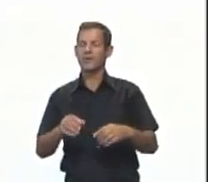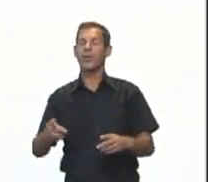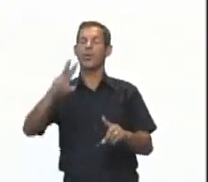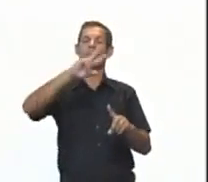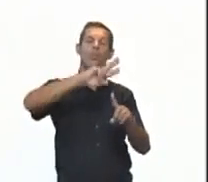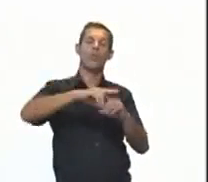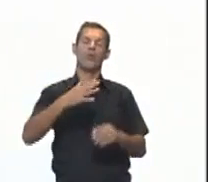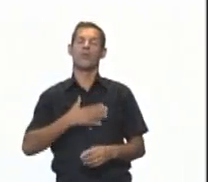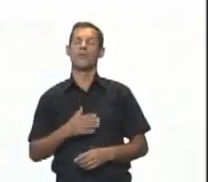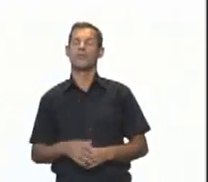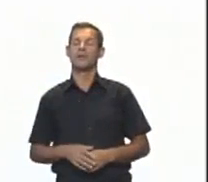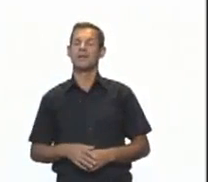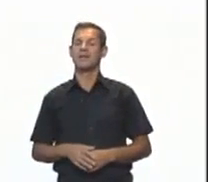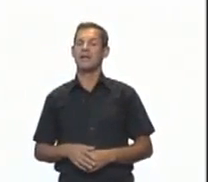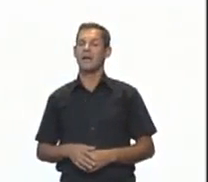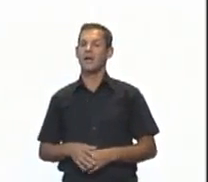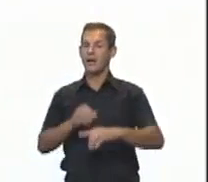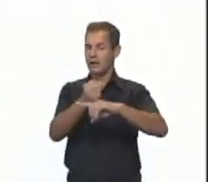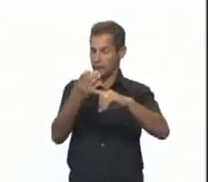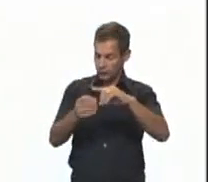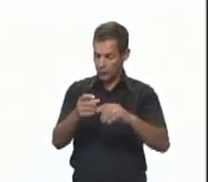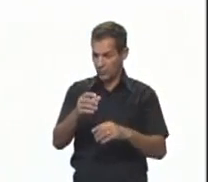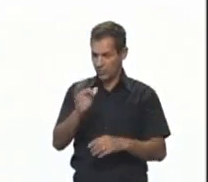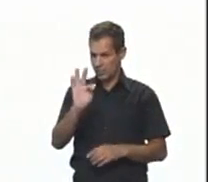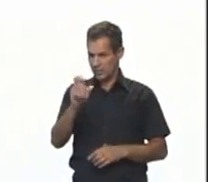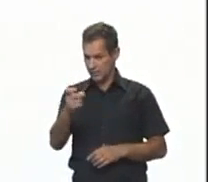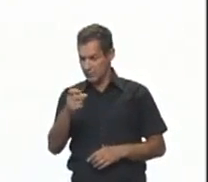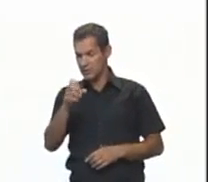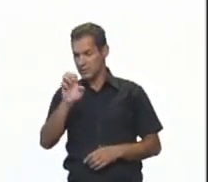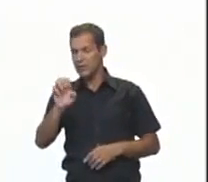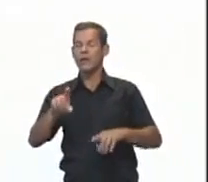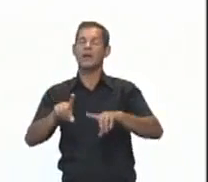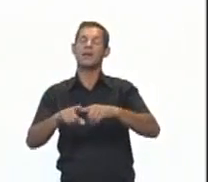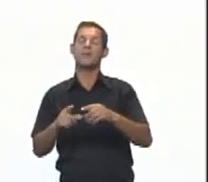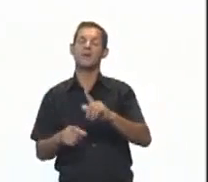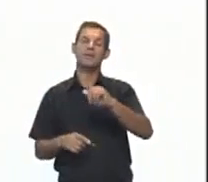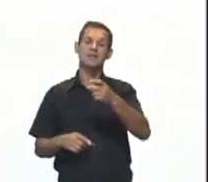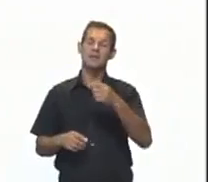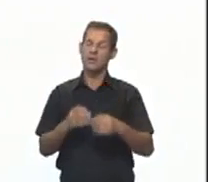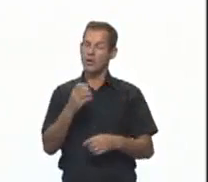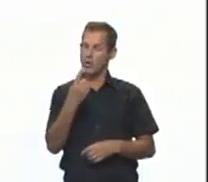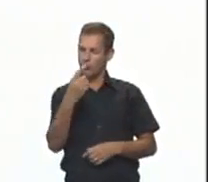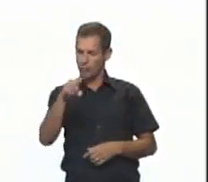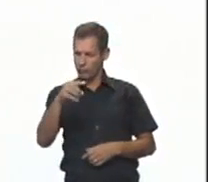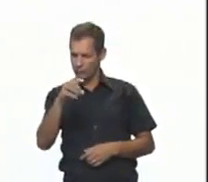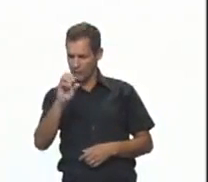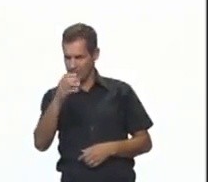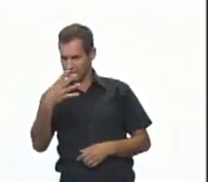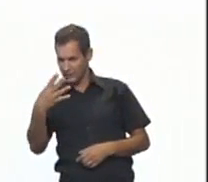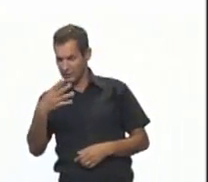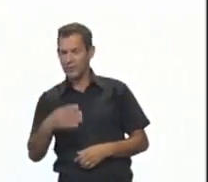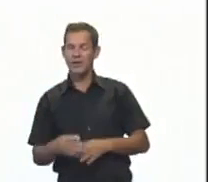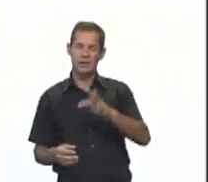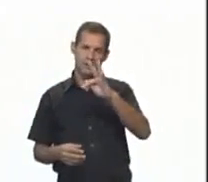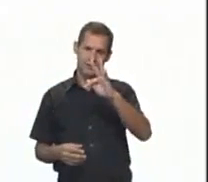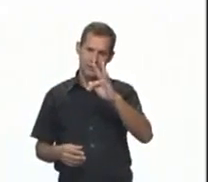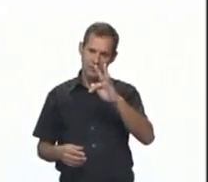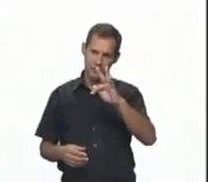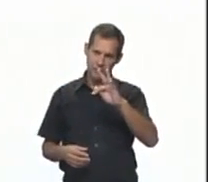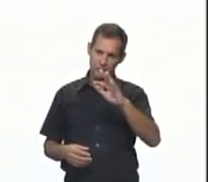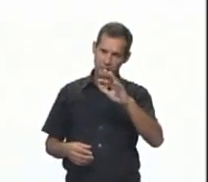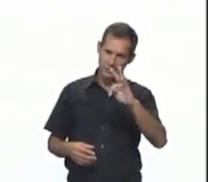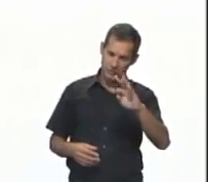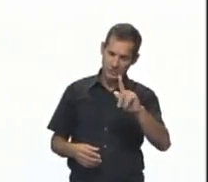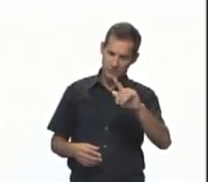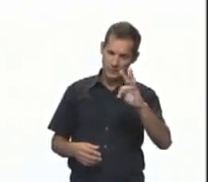é a minha função? F de x. E. Qual que é a minha função g de x? 1,04. Né? Aqui no caso, f de t e g de t, não x,